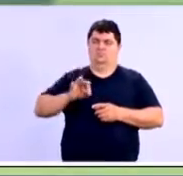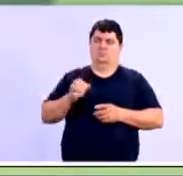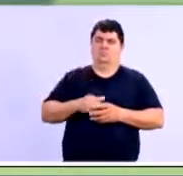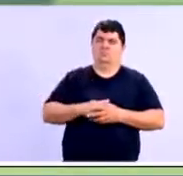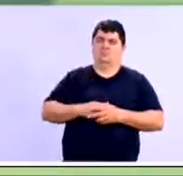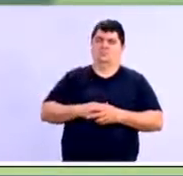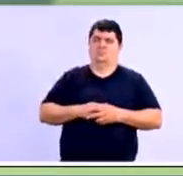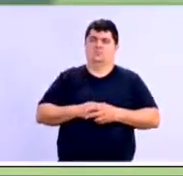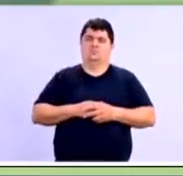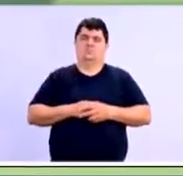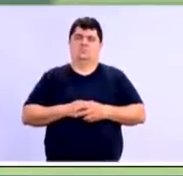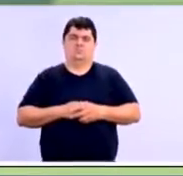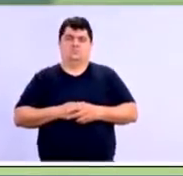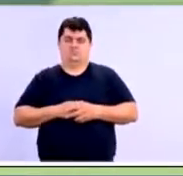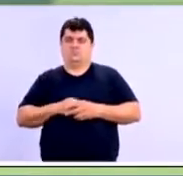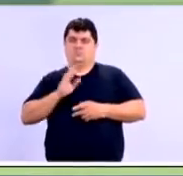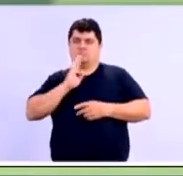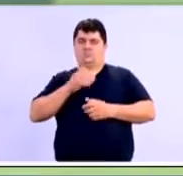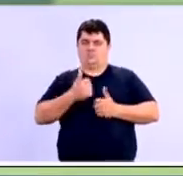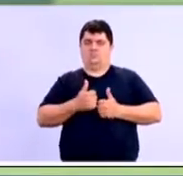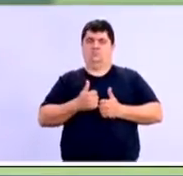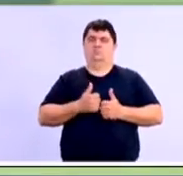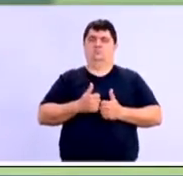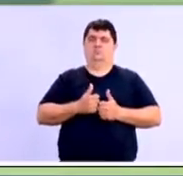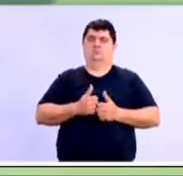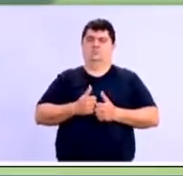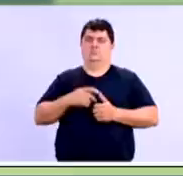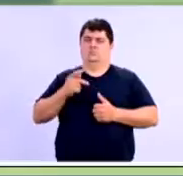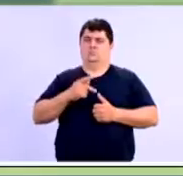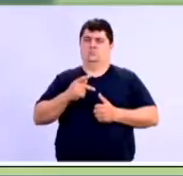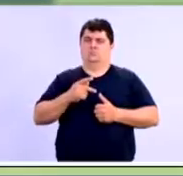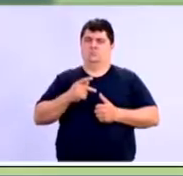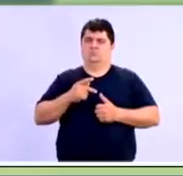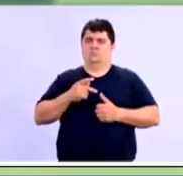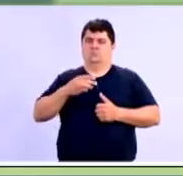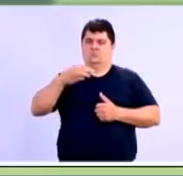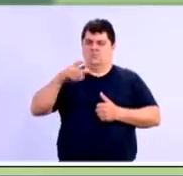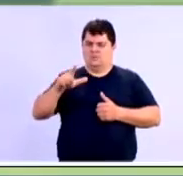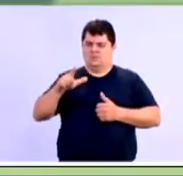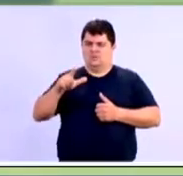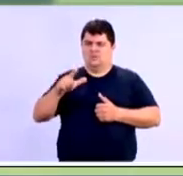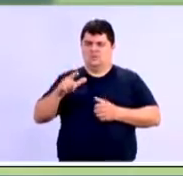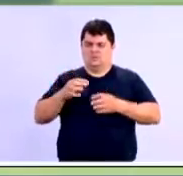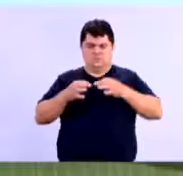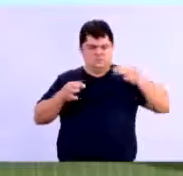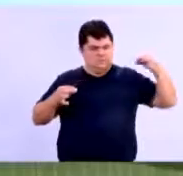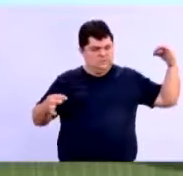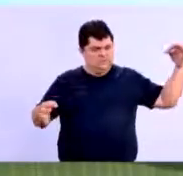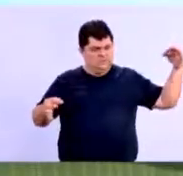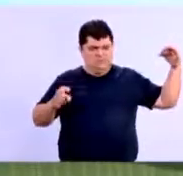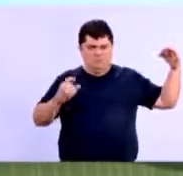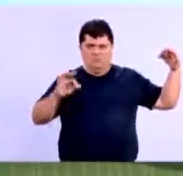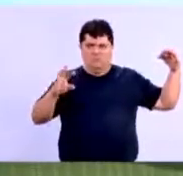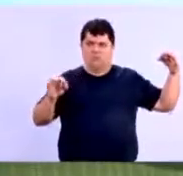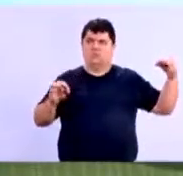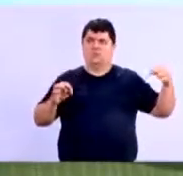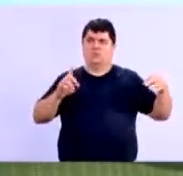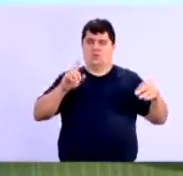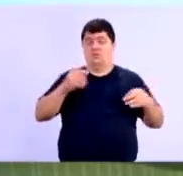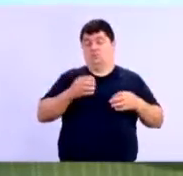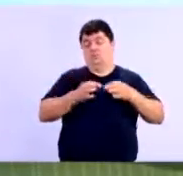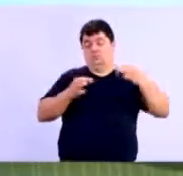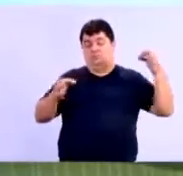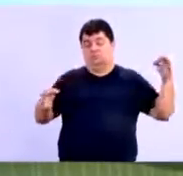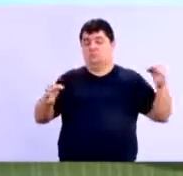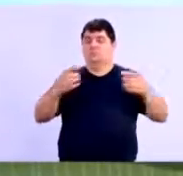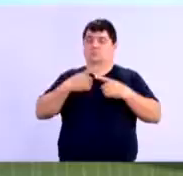1,43%. Beleza? Professor, margem líquida tão distante da margem bruta? É tão distante.